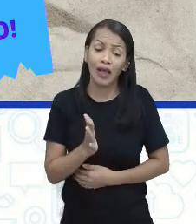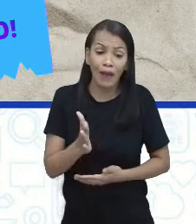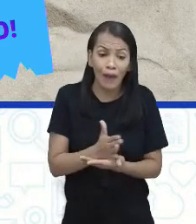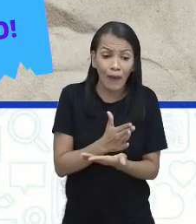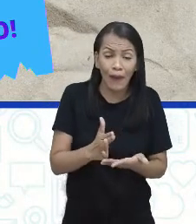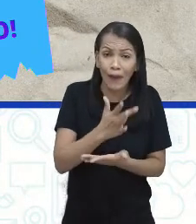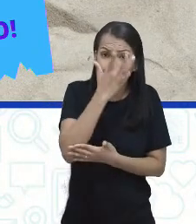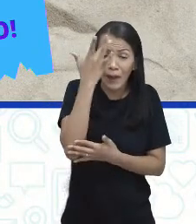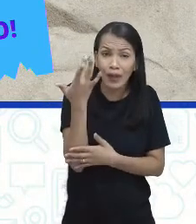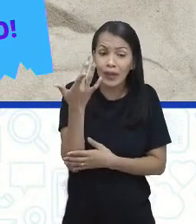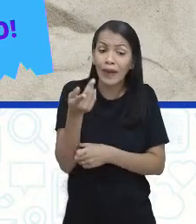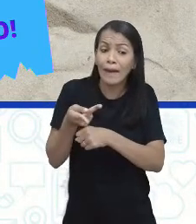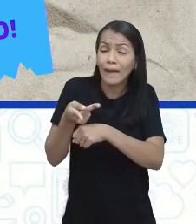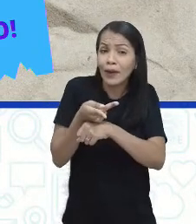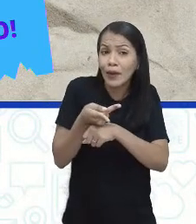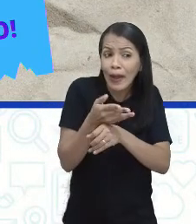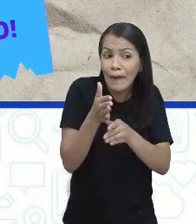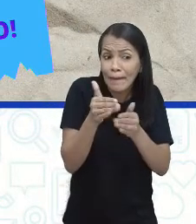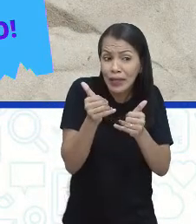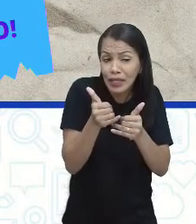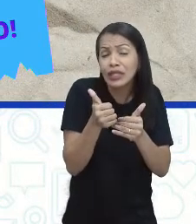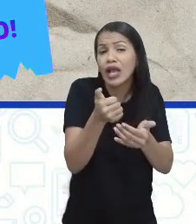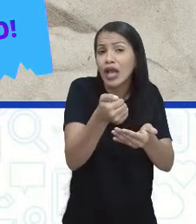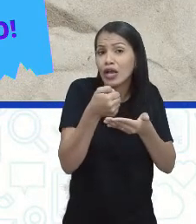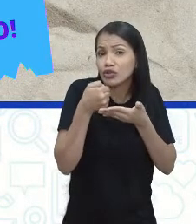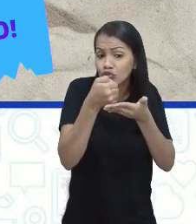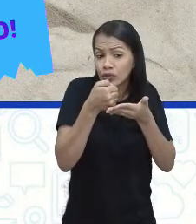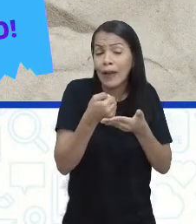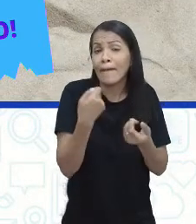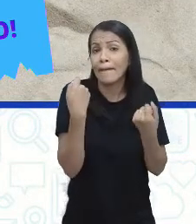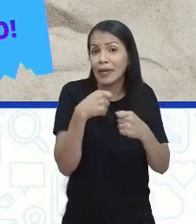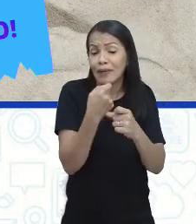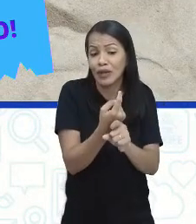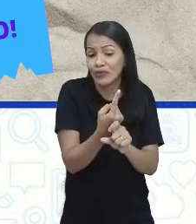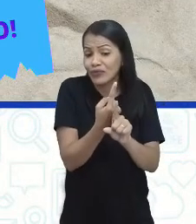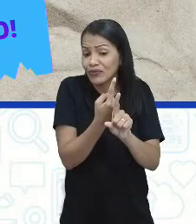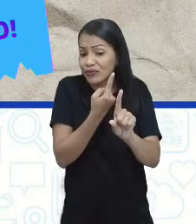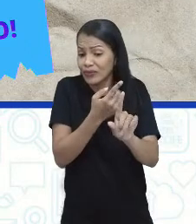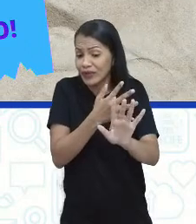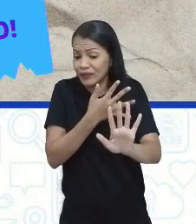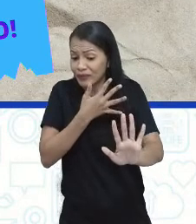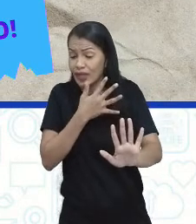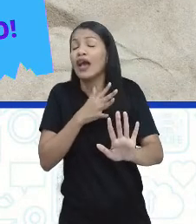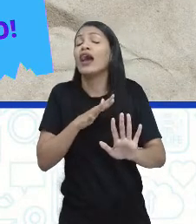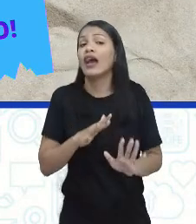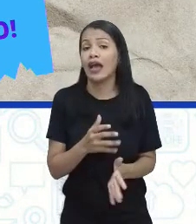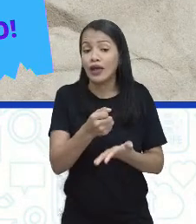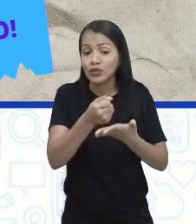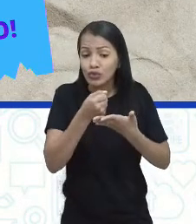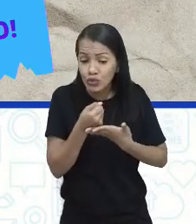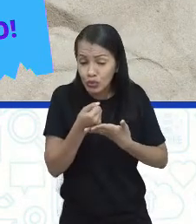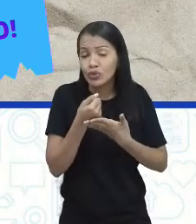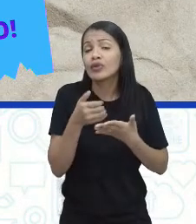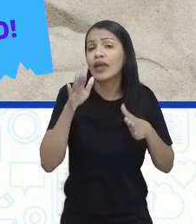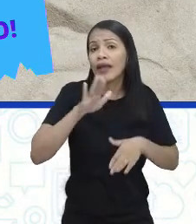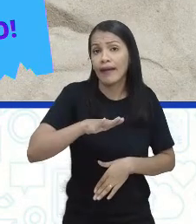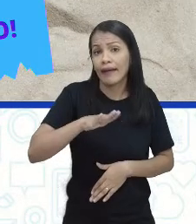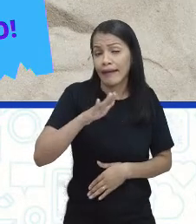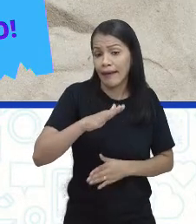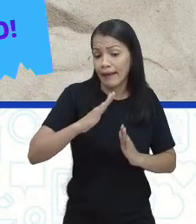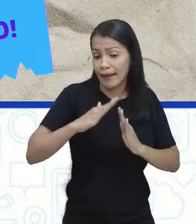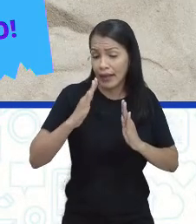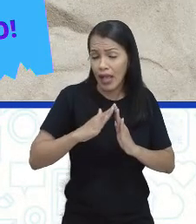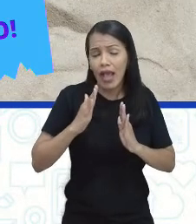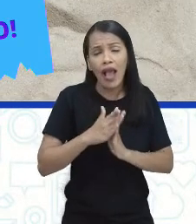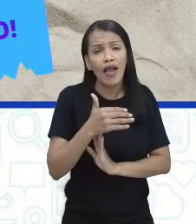pessoa, vocês têm que procurar pedir ajuda. Primeiro se afastem e depois peçam ajuda em casa. Fala para a mãe, para o pai, para a tia, para a